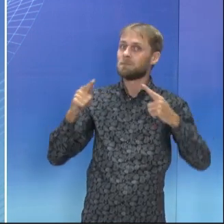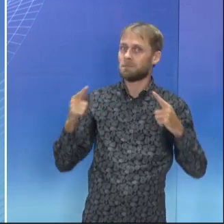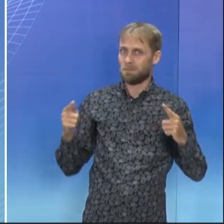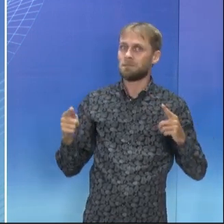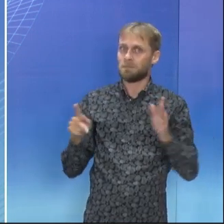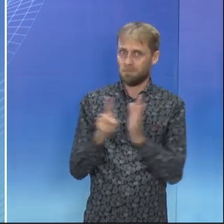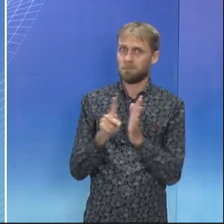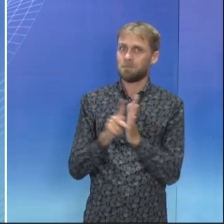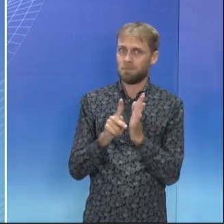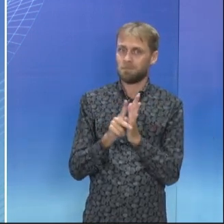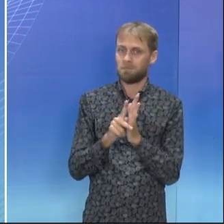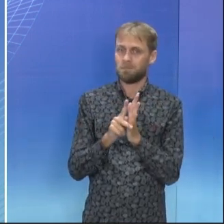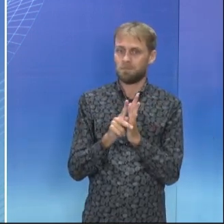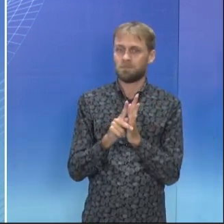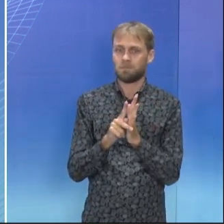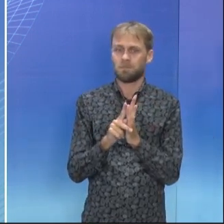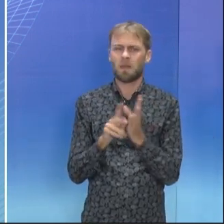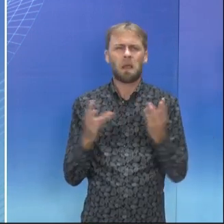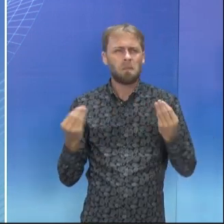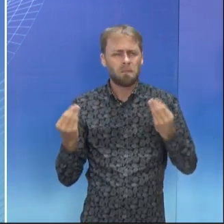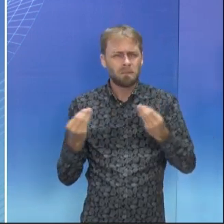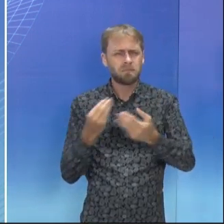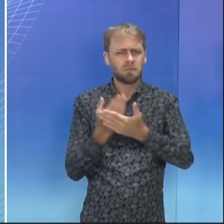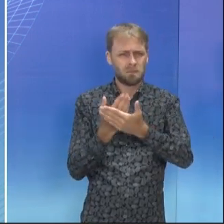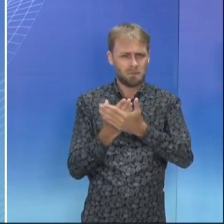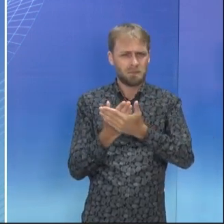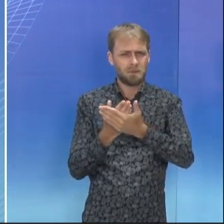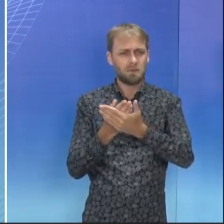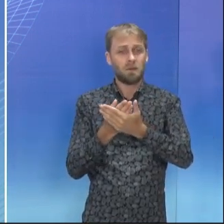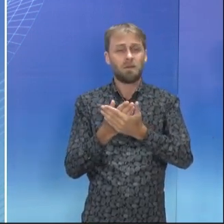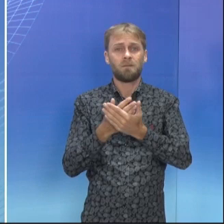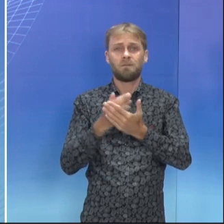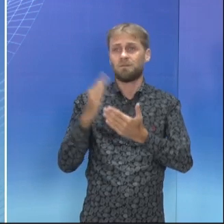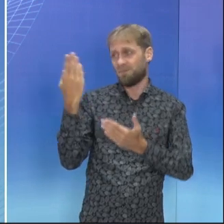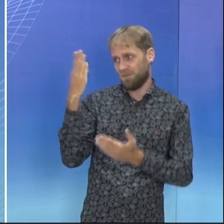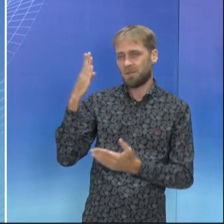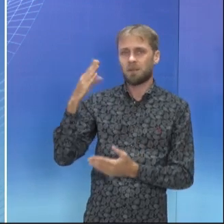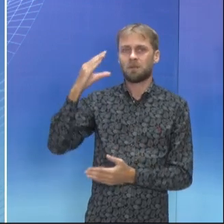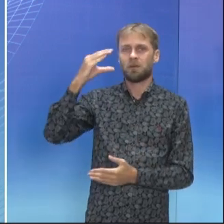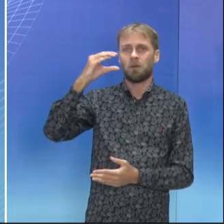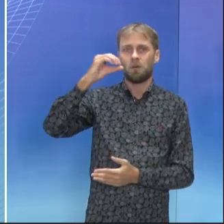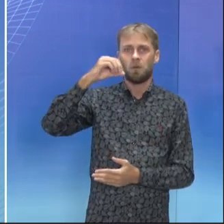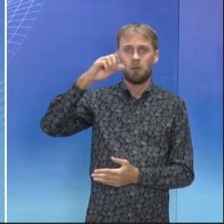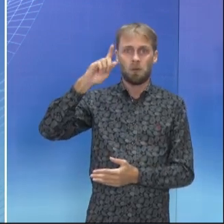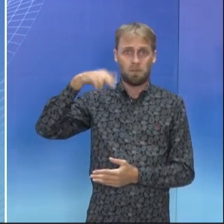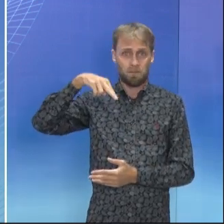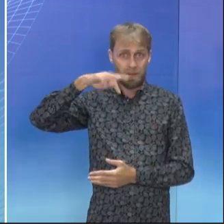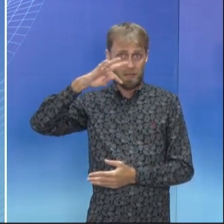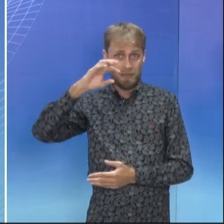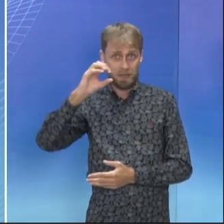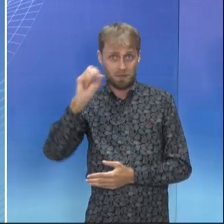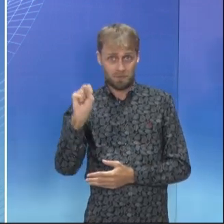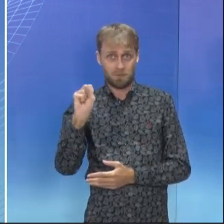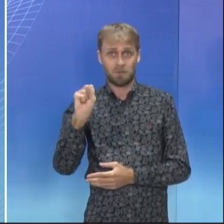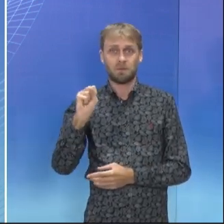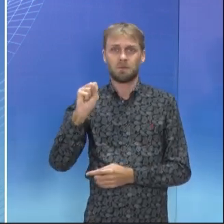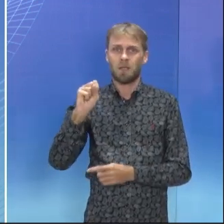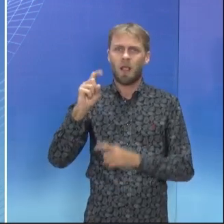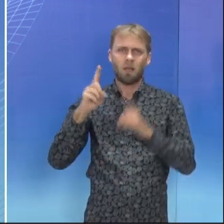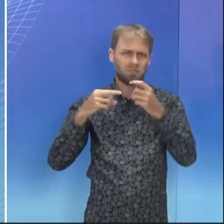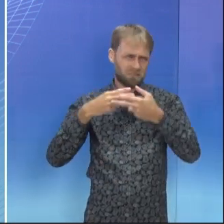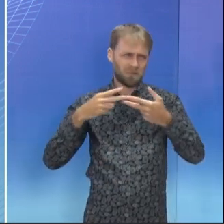gramática, é muito estudado, é muito visto os falsos cognatos e as expressões